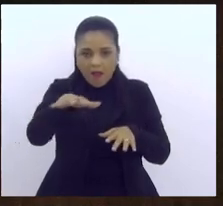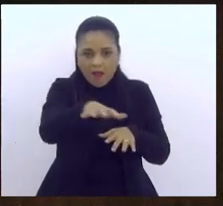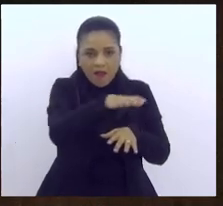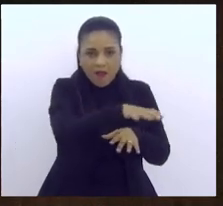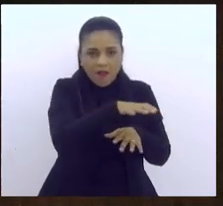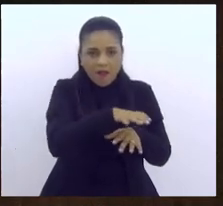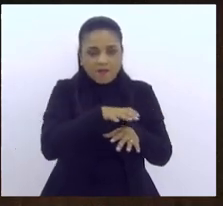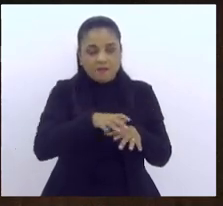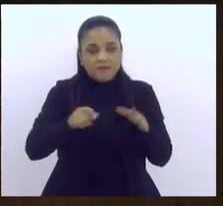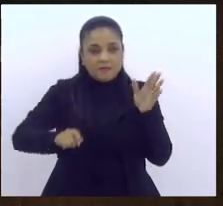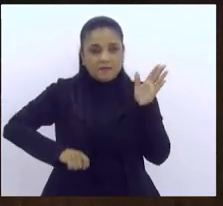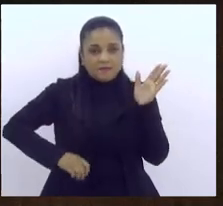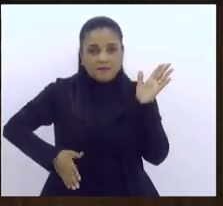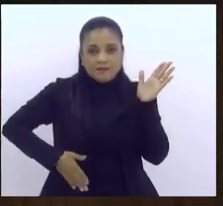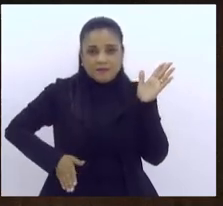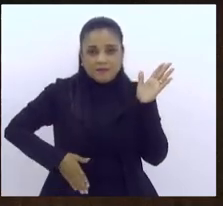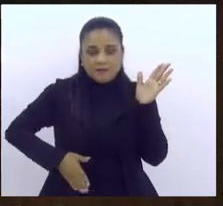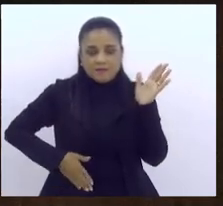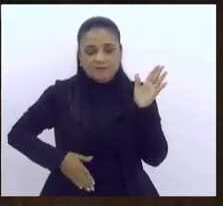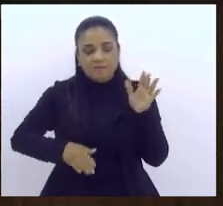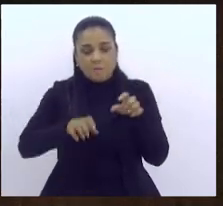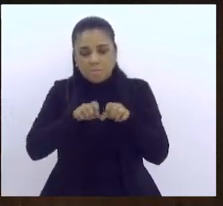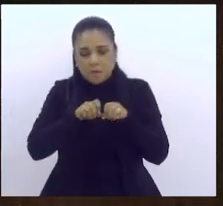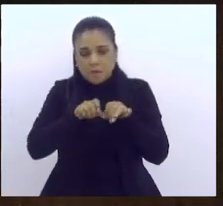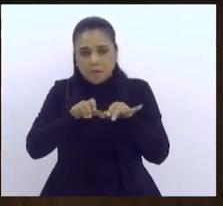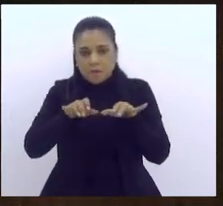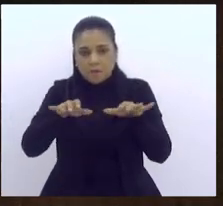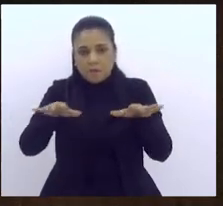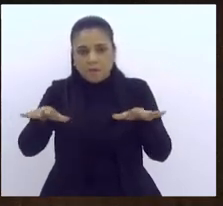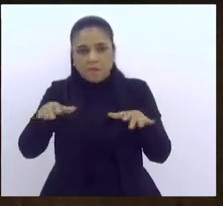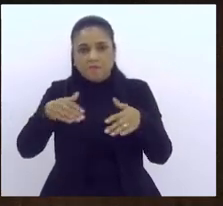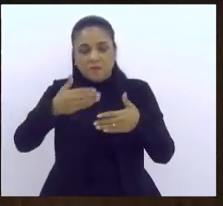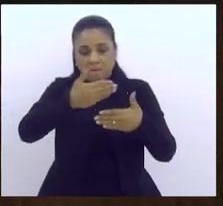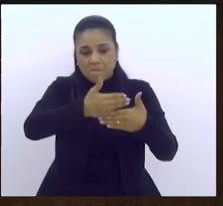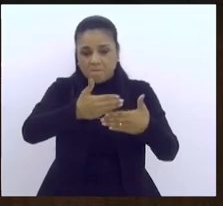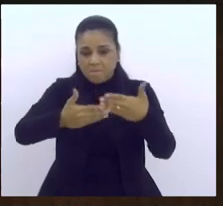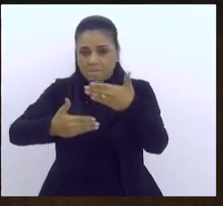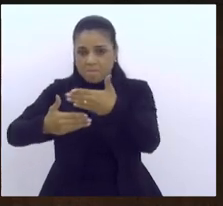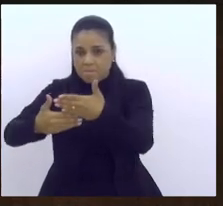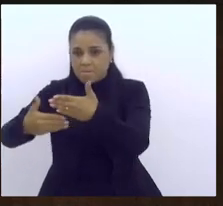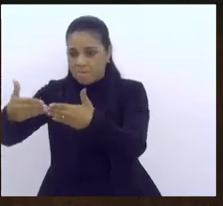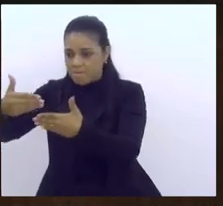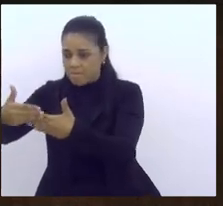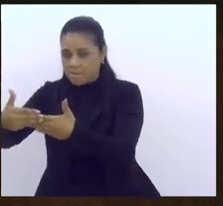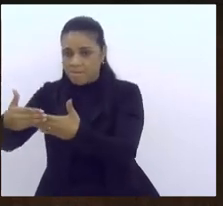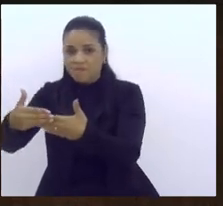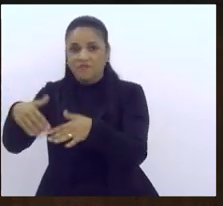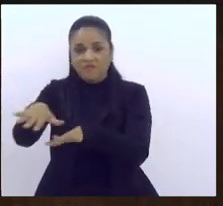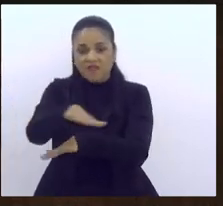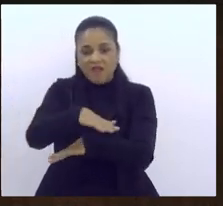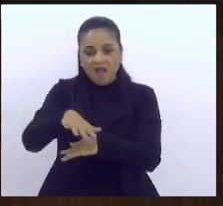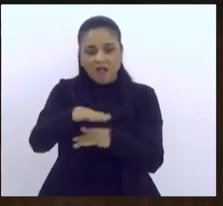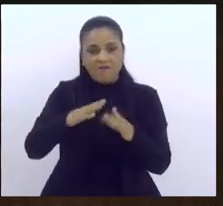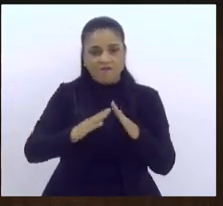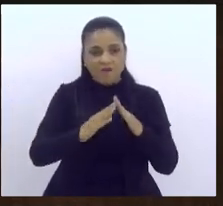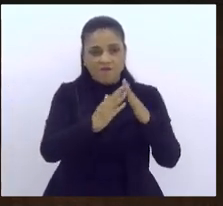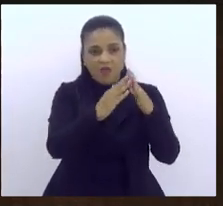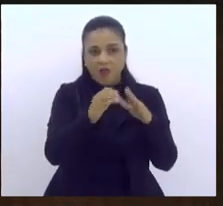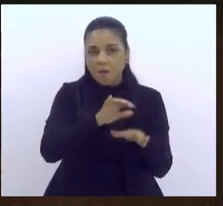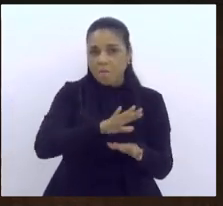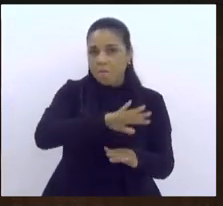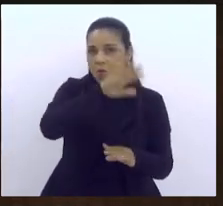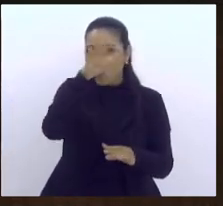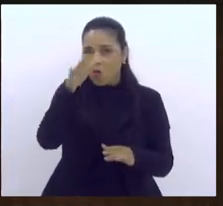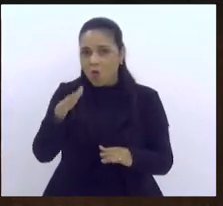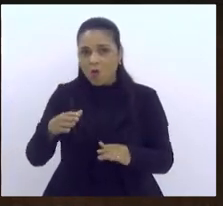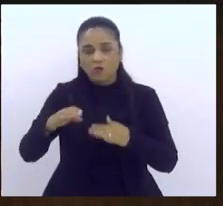pelo crime organizado, se proliferando. A quantidade de barricadas que existem, não apenas nas áreas de favelas, nos morros do Rio de